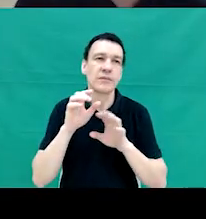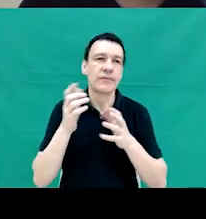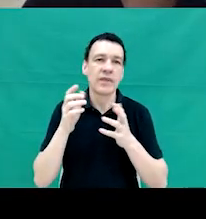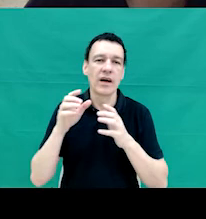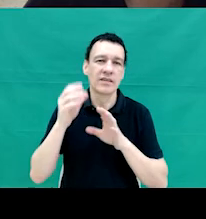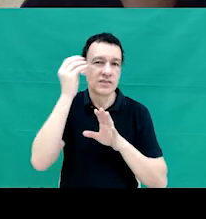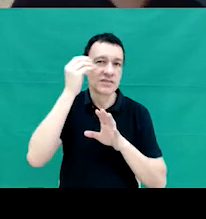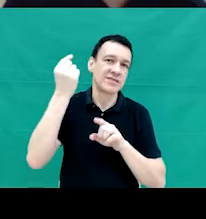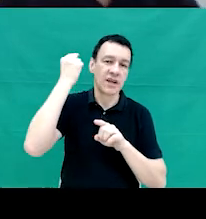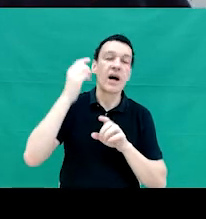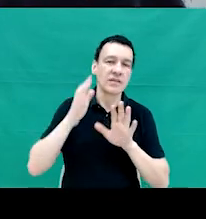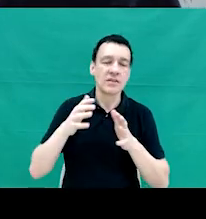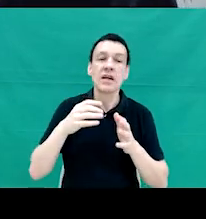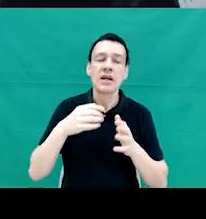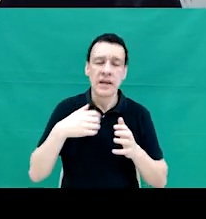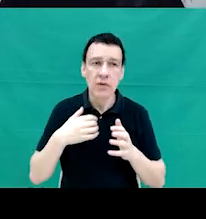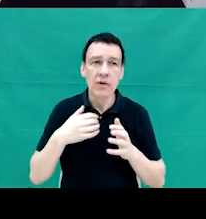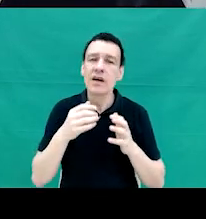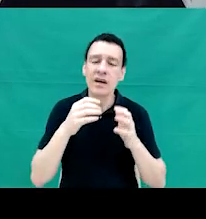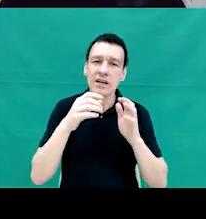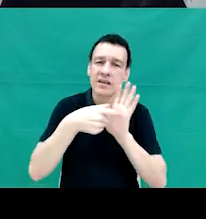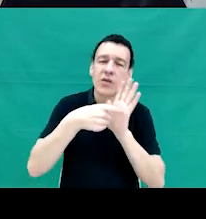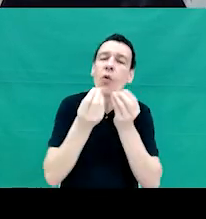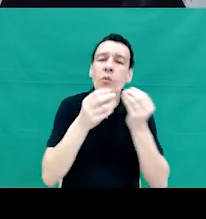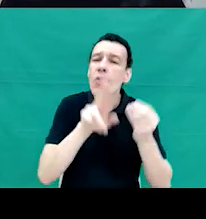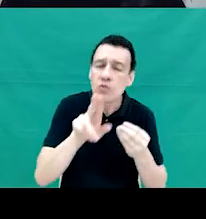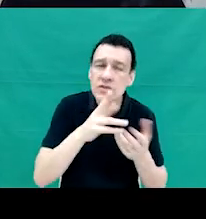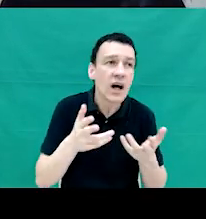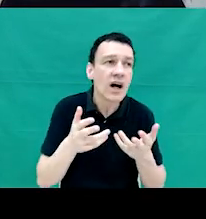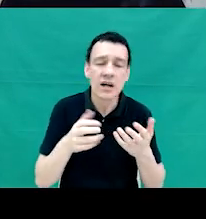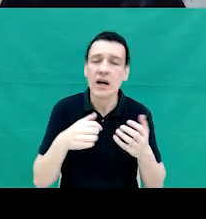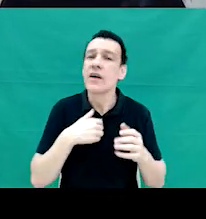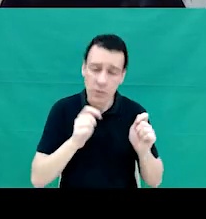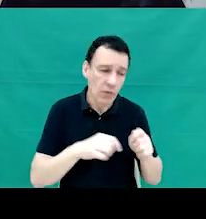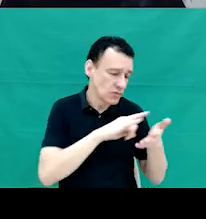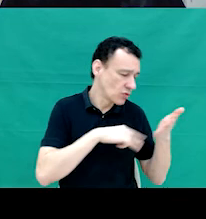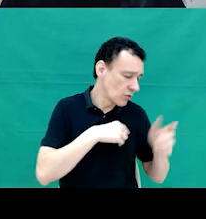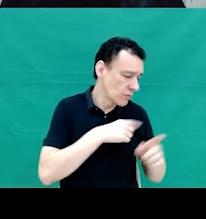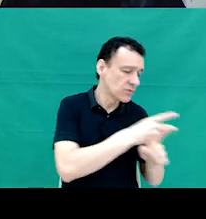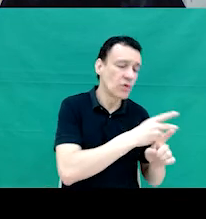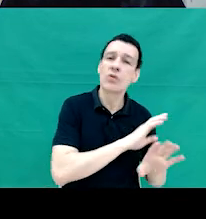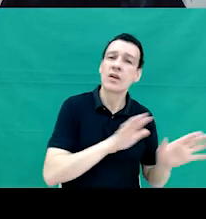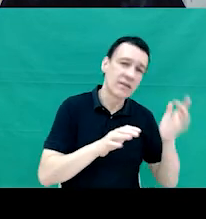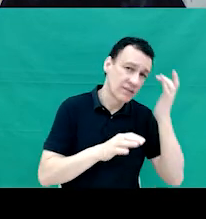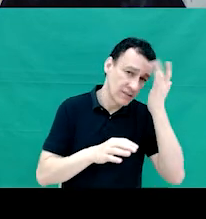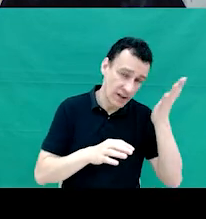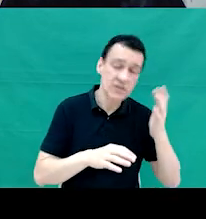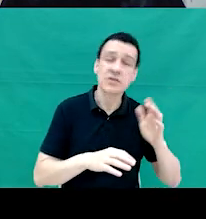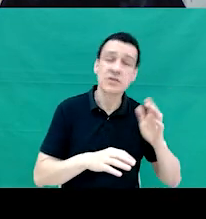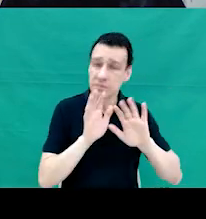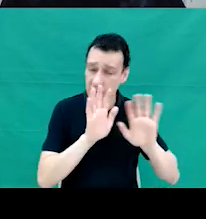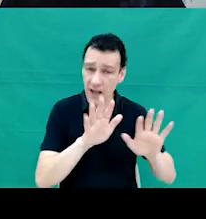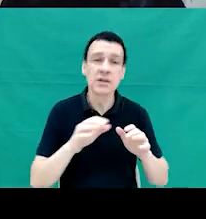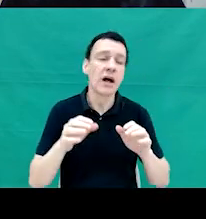utilizar a sua aplicação e que essa ajuda ocorra no momento que ele precise. Não faz sentido nenhum você criar um tutorial